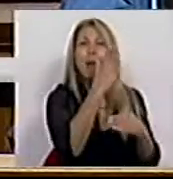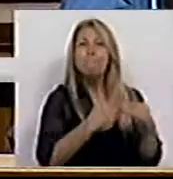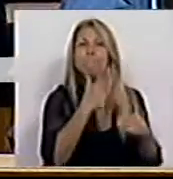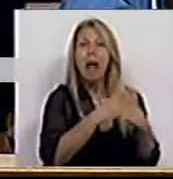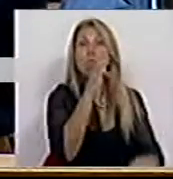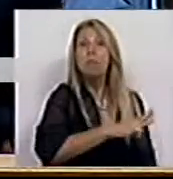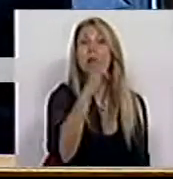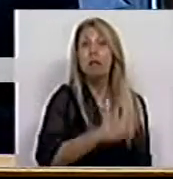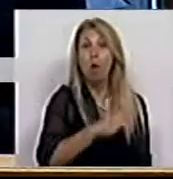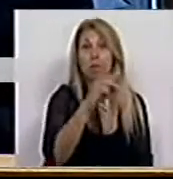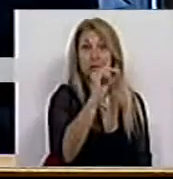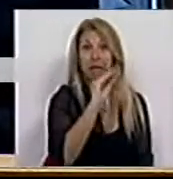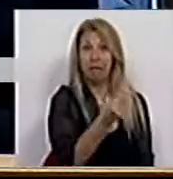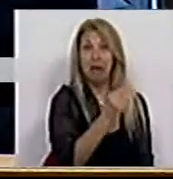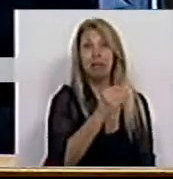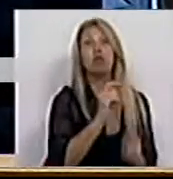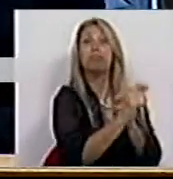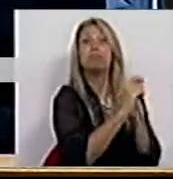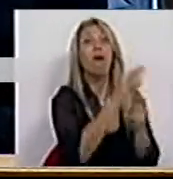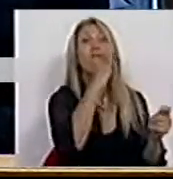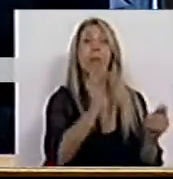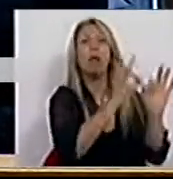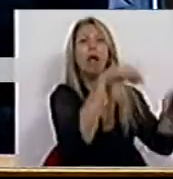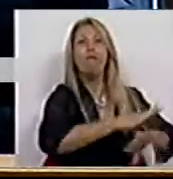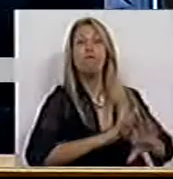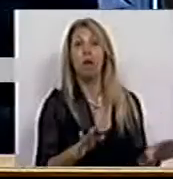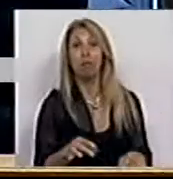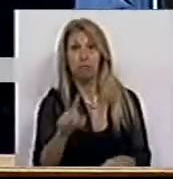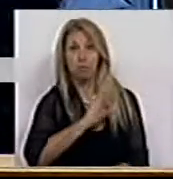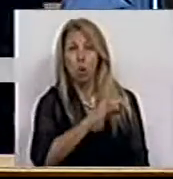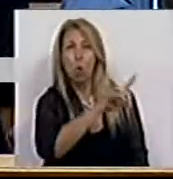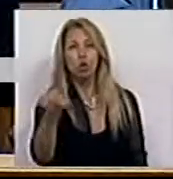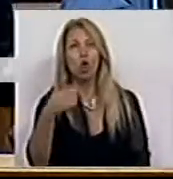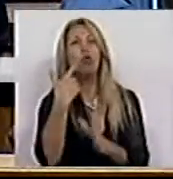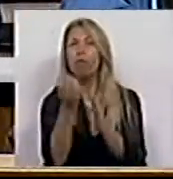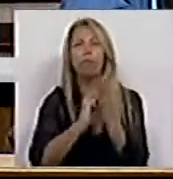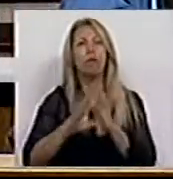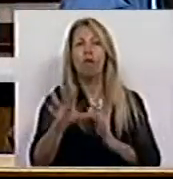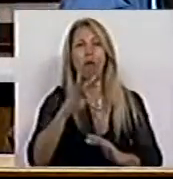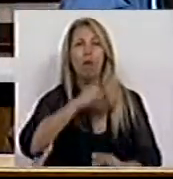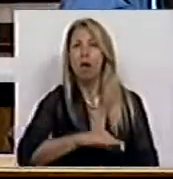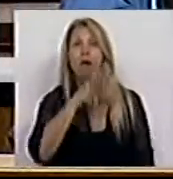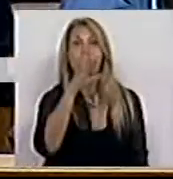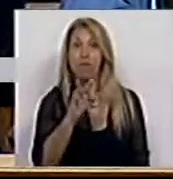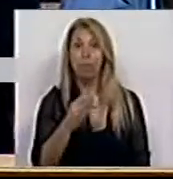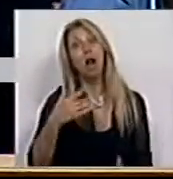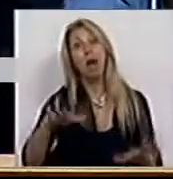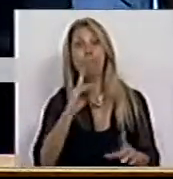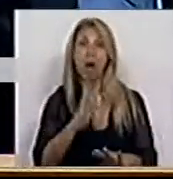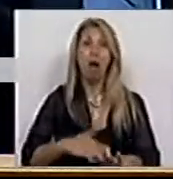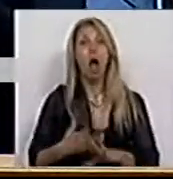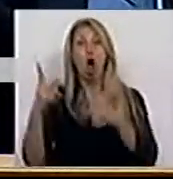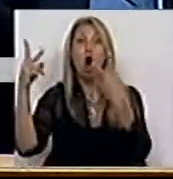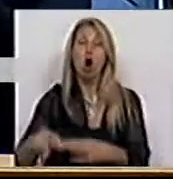abono de família. Mas os senhores não só não repuseram o abono de família, como ainda cortaram nos apoios às crianças mais pobres.